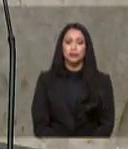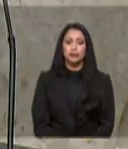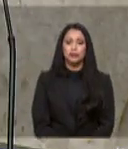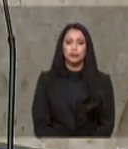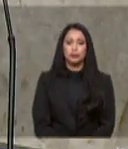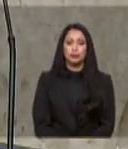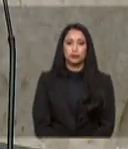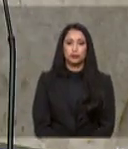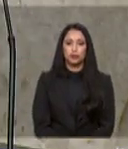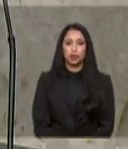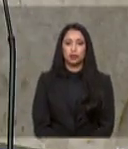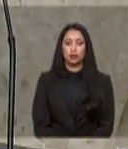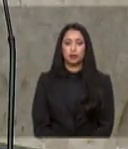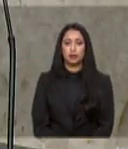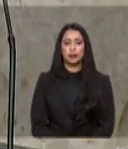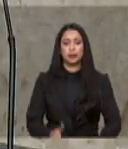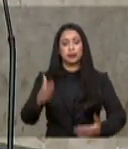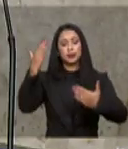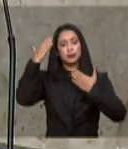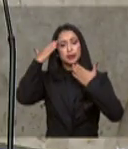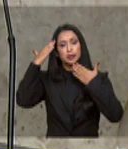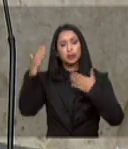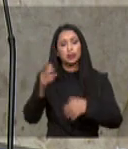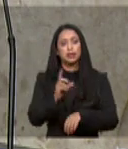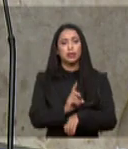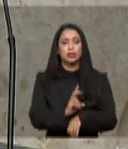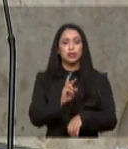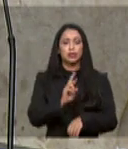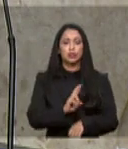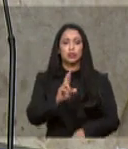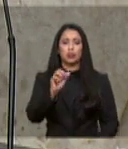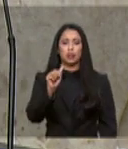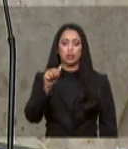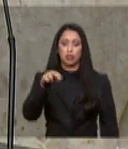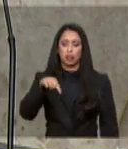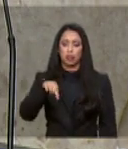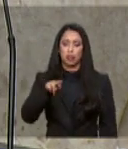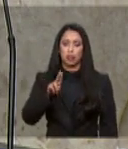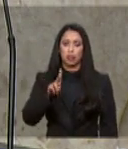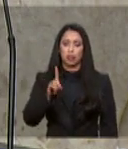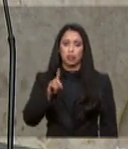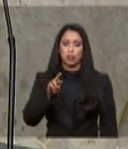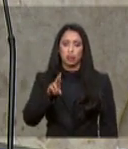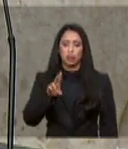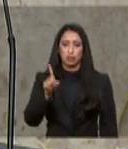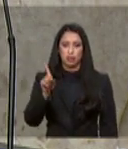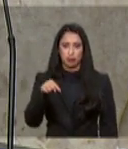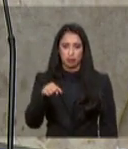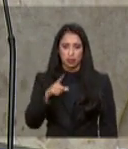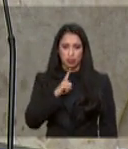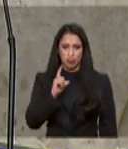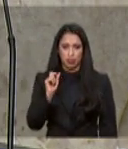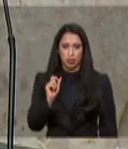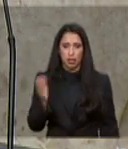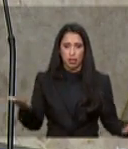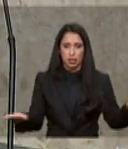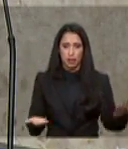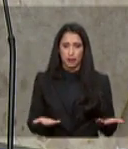Essa intervenção, doutor André Brandão Henrique Maimone, e agora convido para assumir a